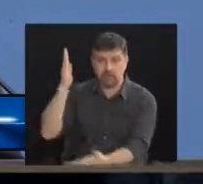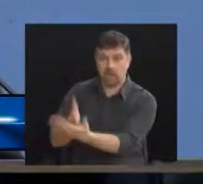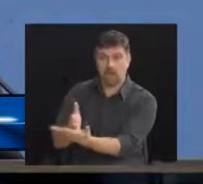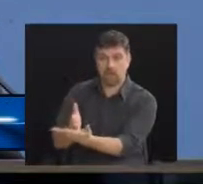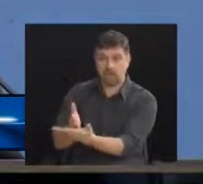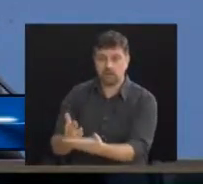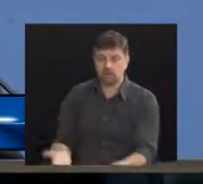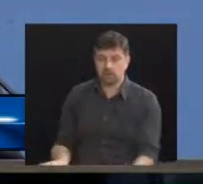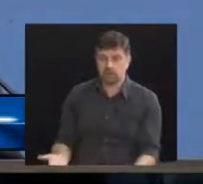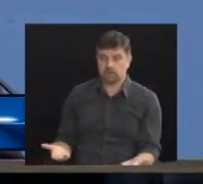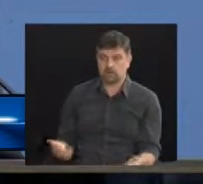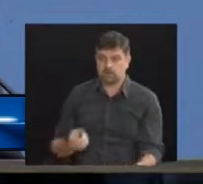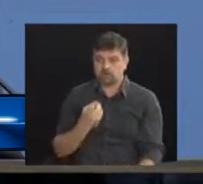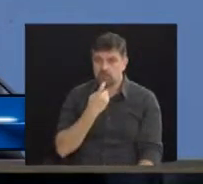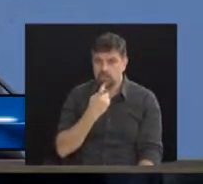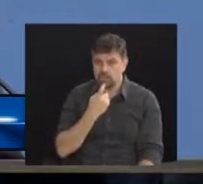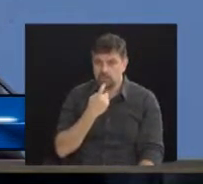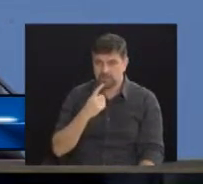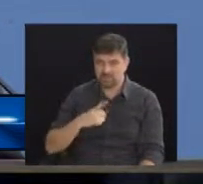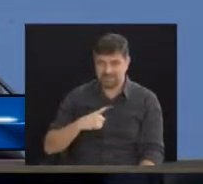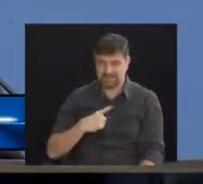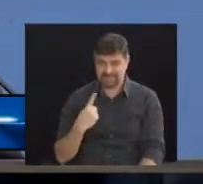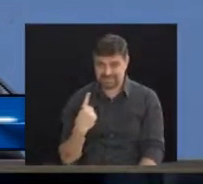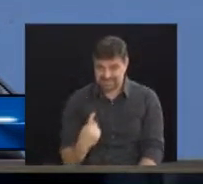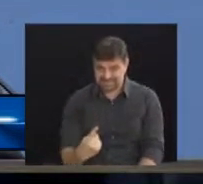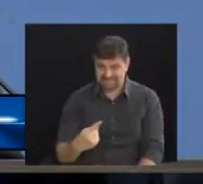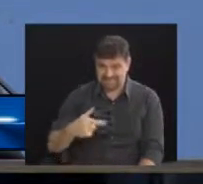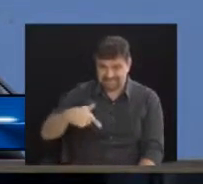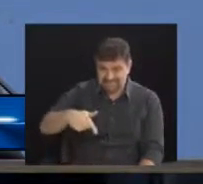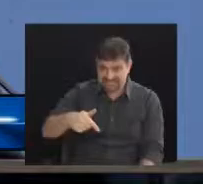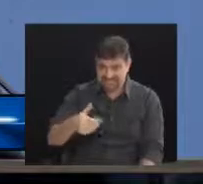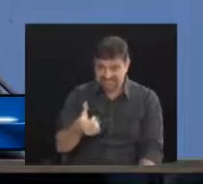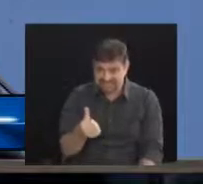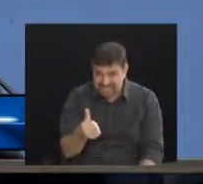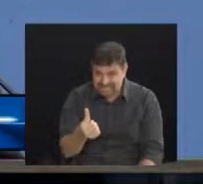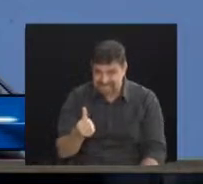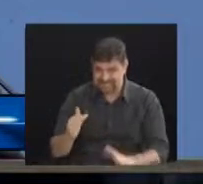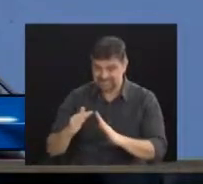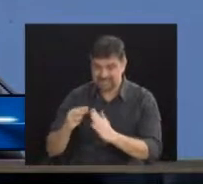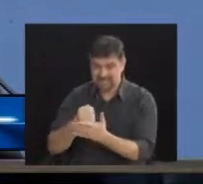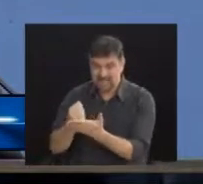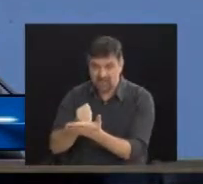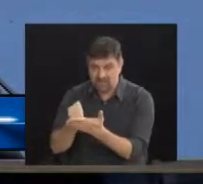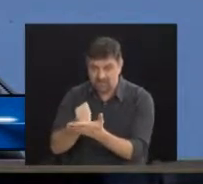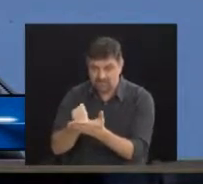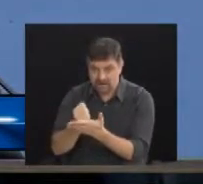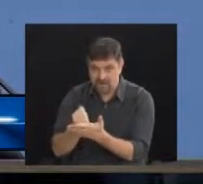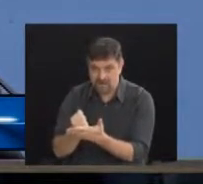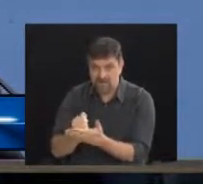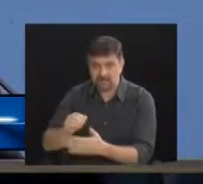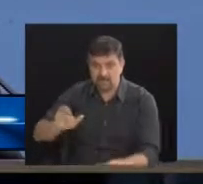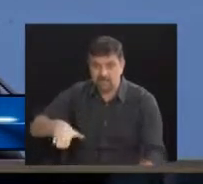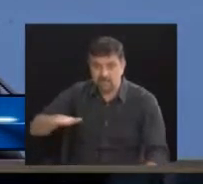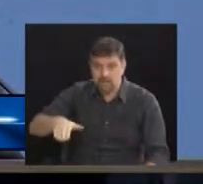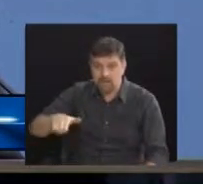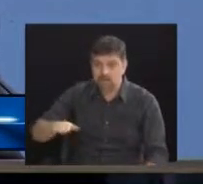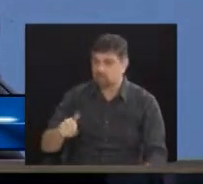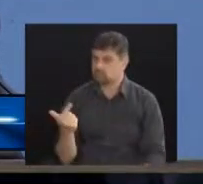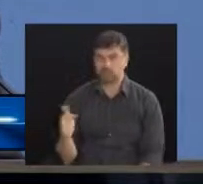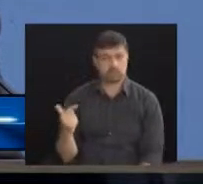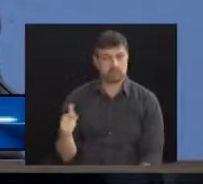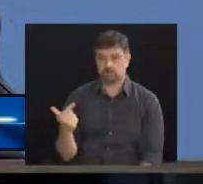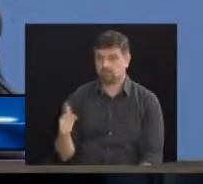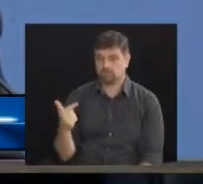teremos cerca de 176 farmácias que não terão